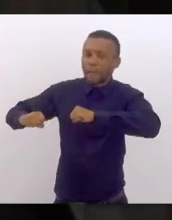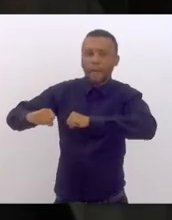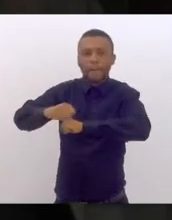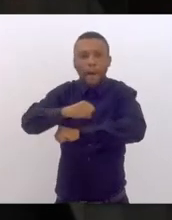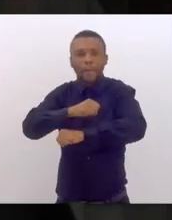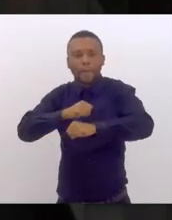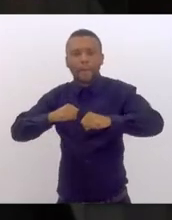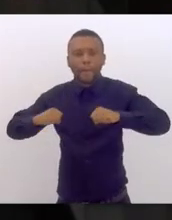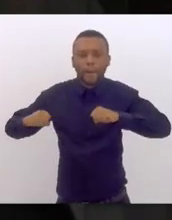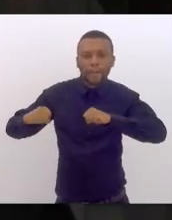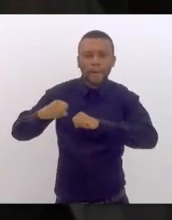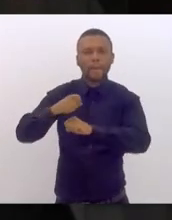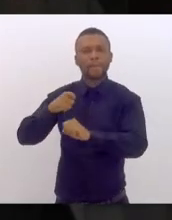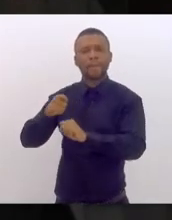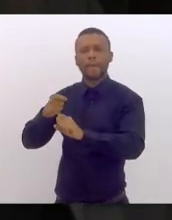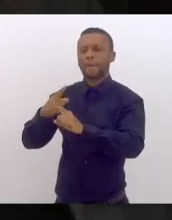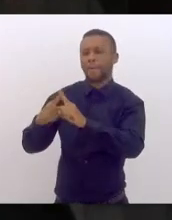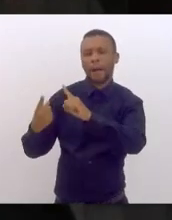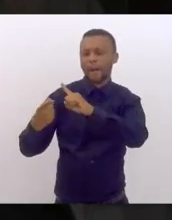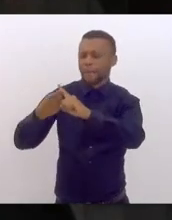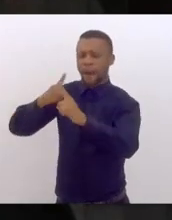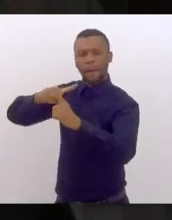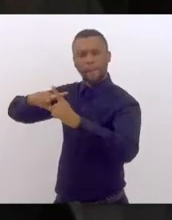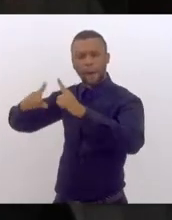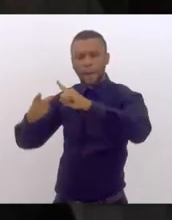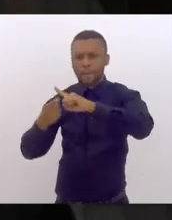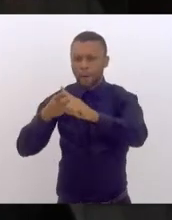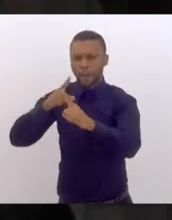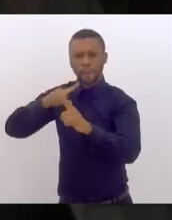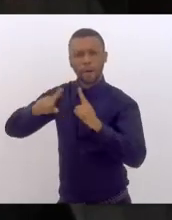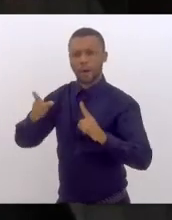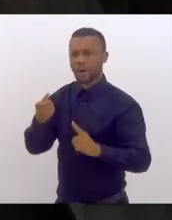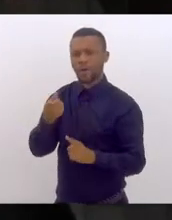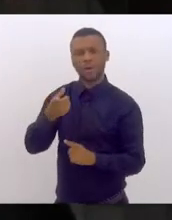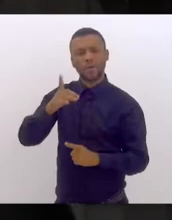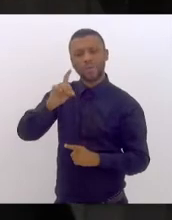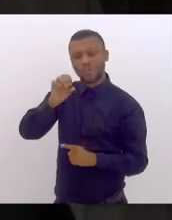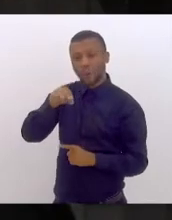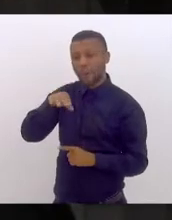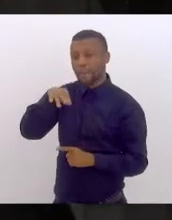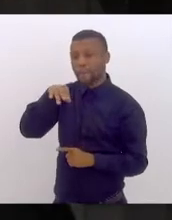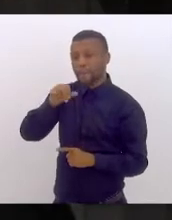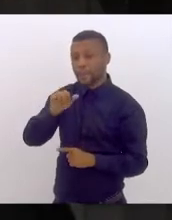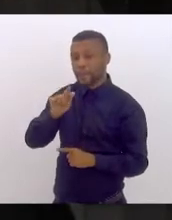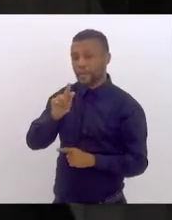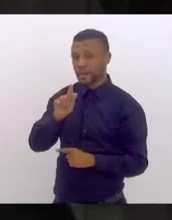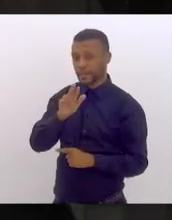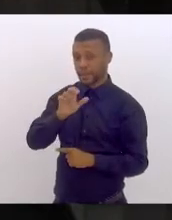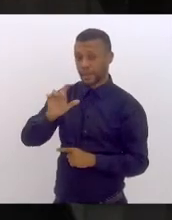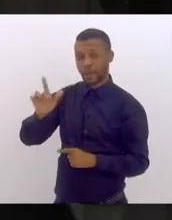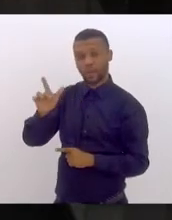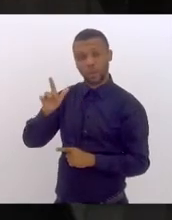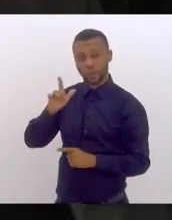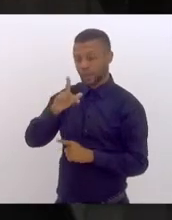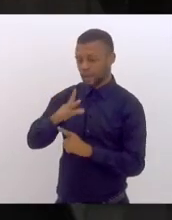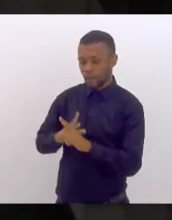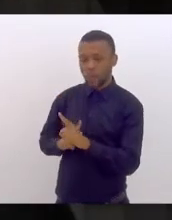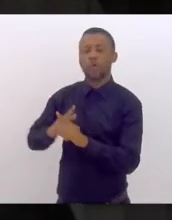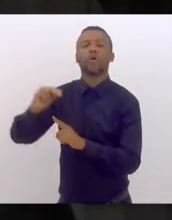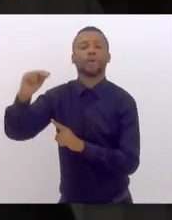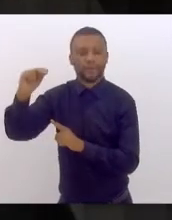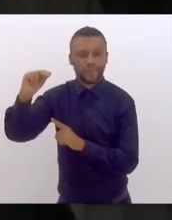Dom Miguel e venceu e para manter o trono